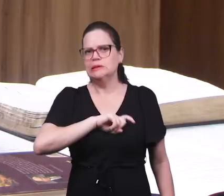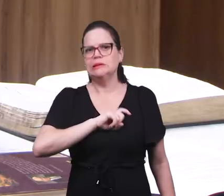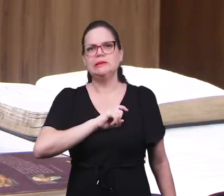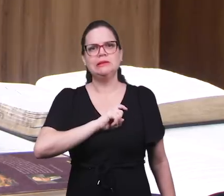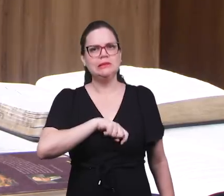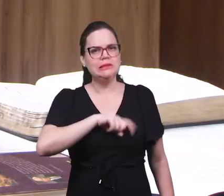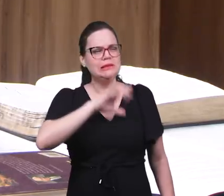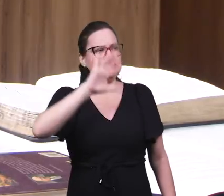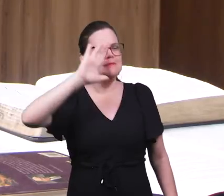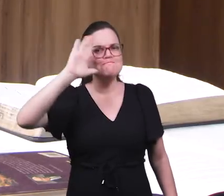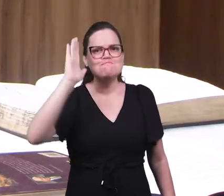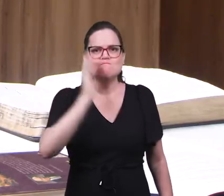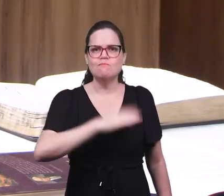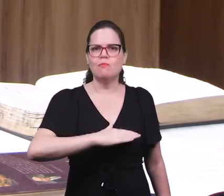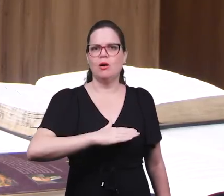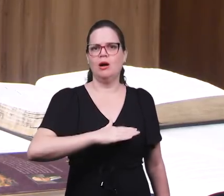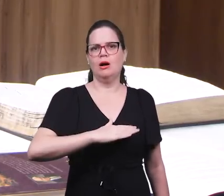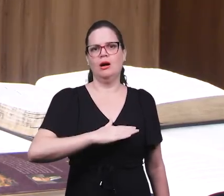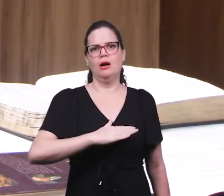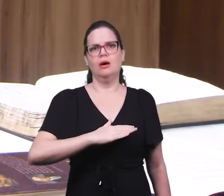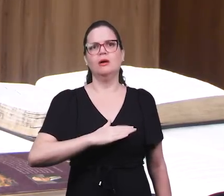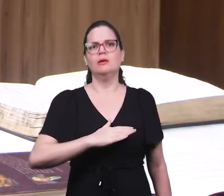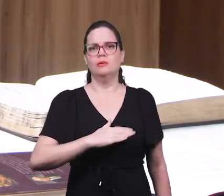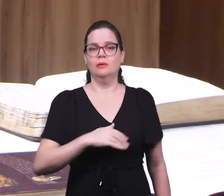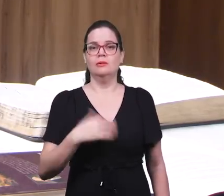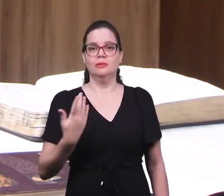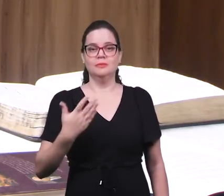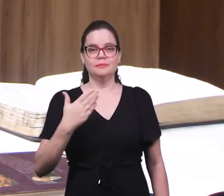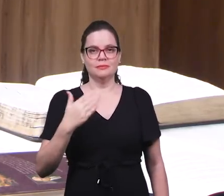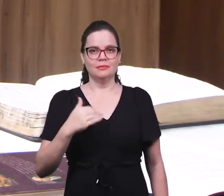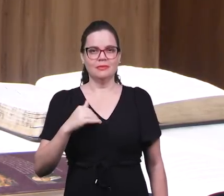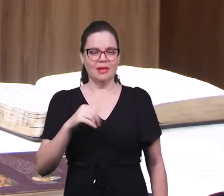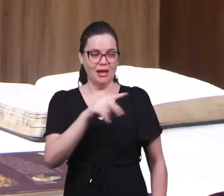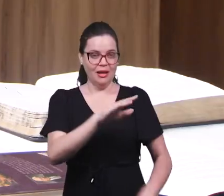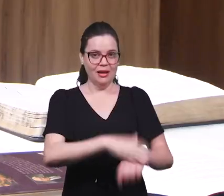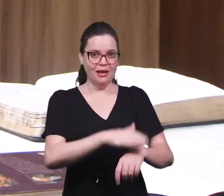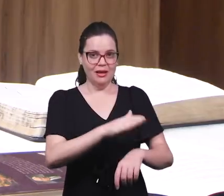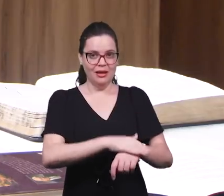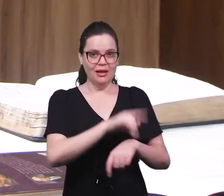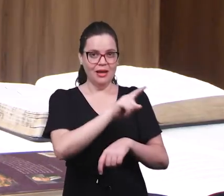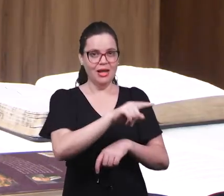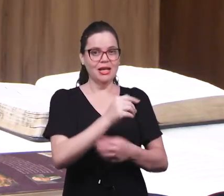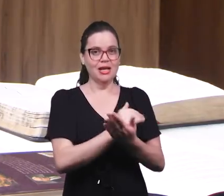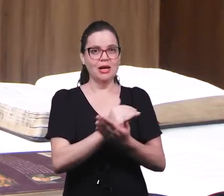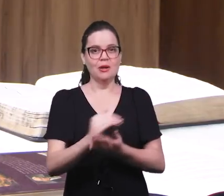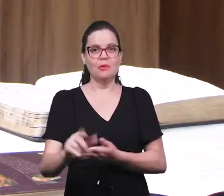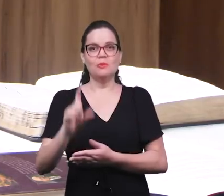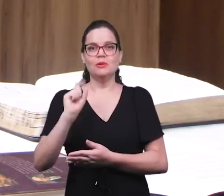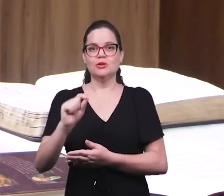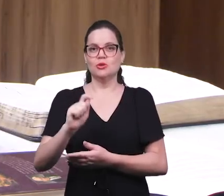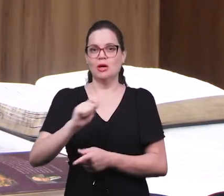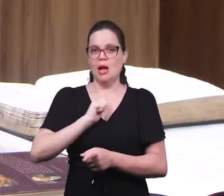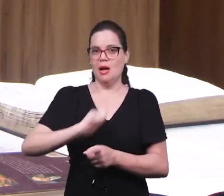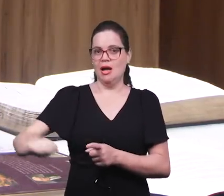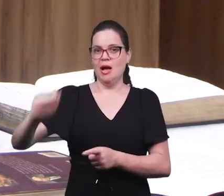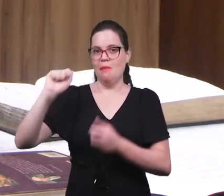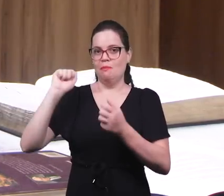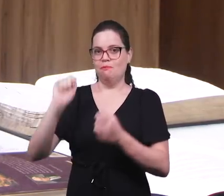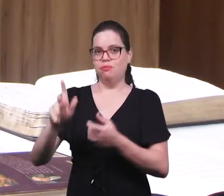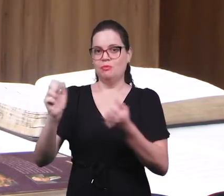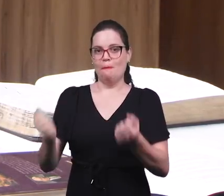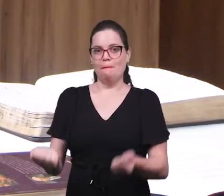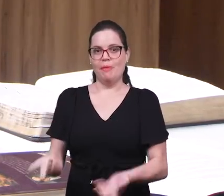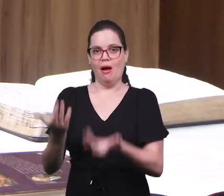cruel. E, aliás, começou já com incêndio, né? Que ele mesmo foi acusado do incêndio, depois jogou para os cristãos para poder... E ali